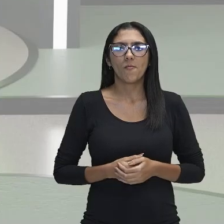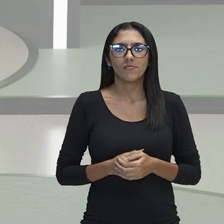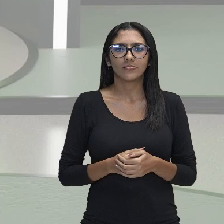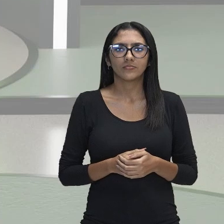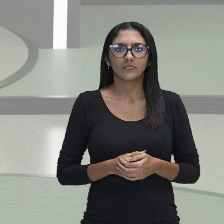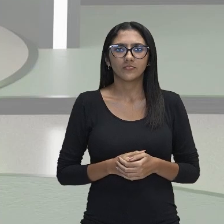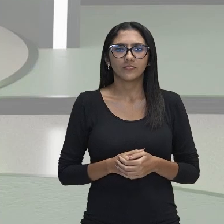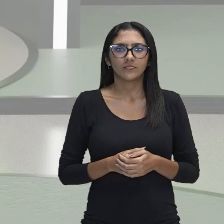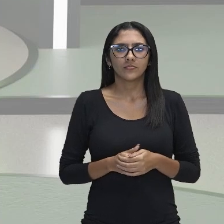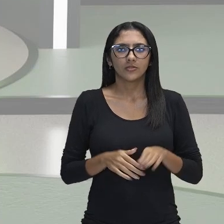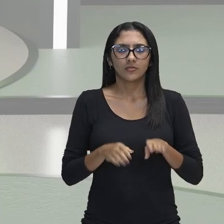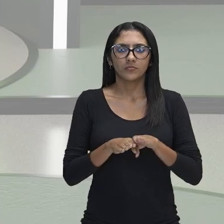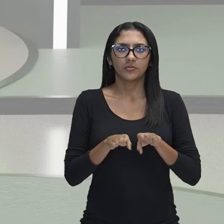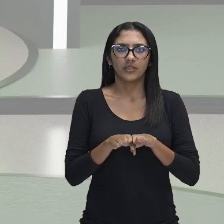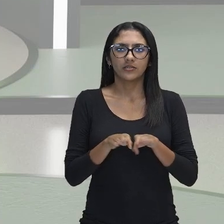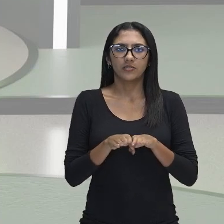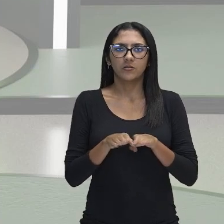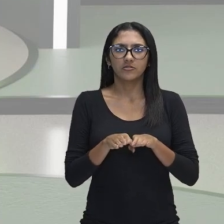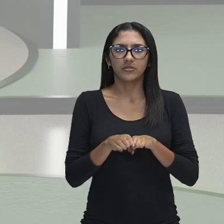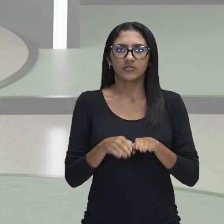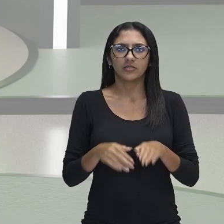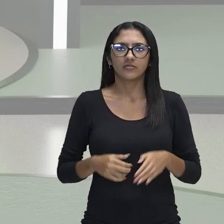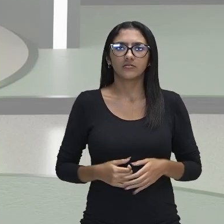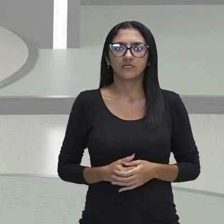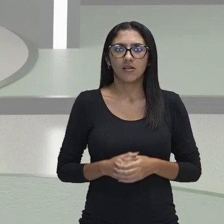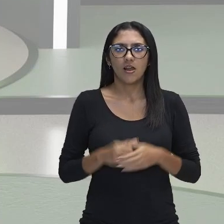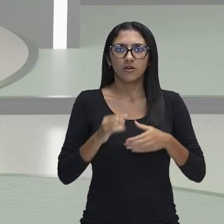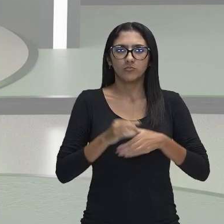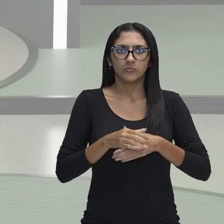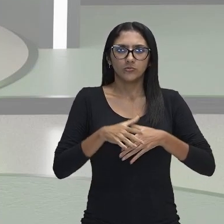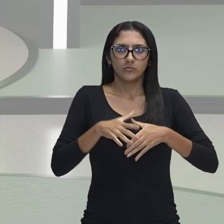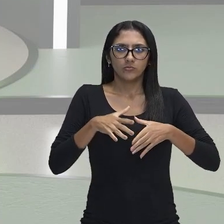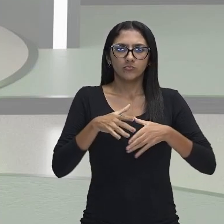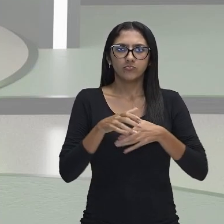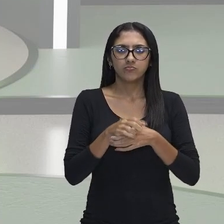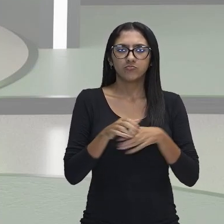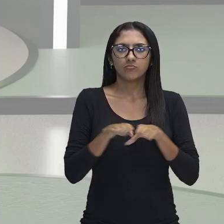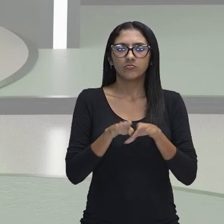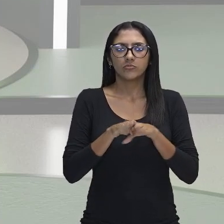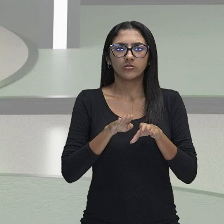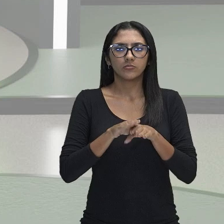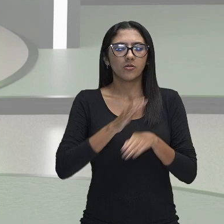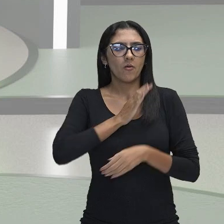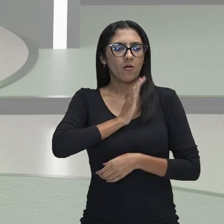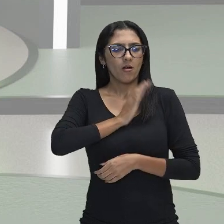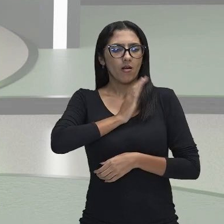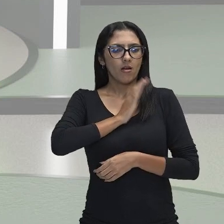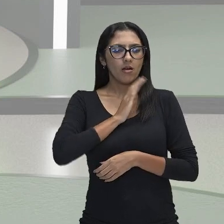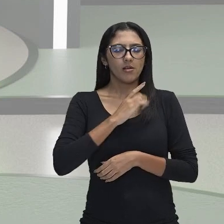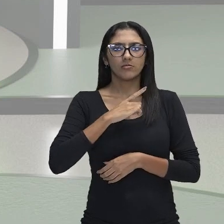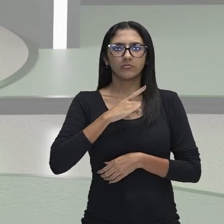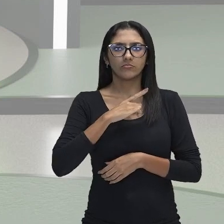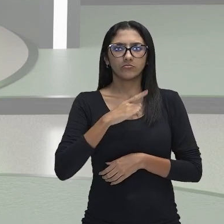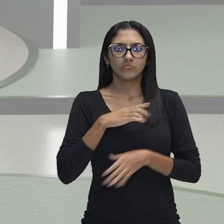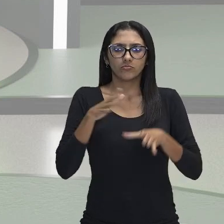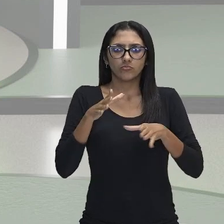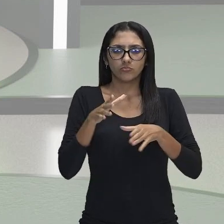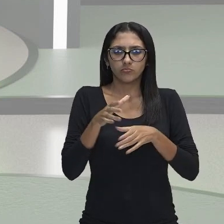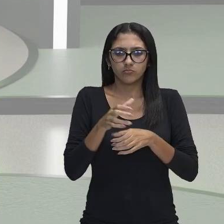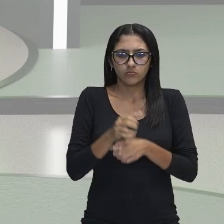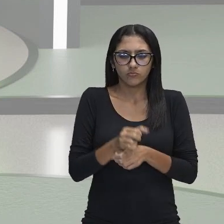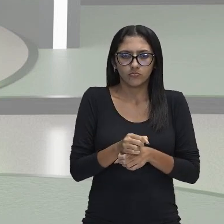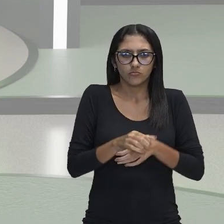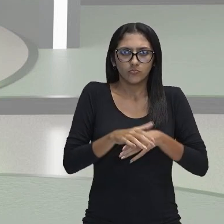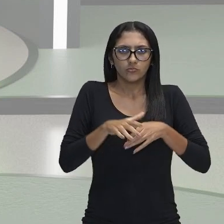sistema cardiovascular é observada a cada vez que os ventrículos se contraem, impulsionando